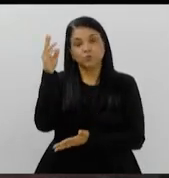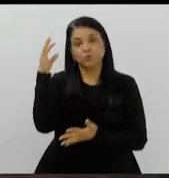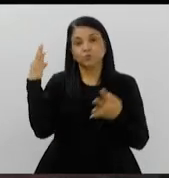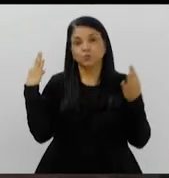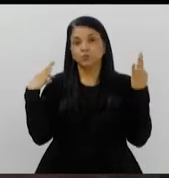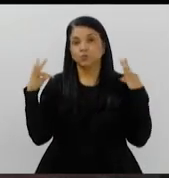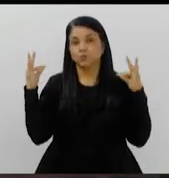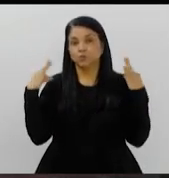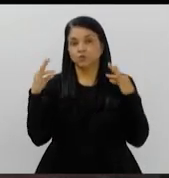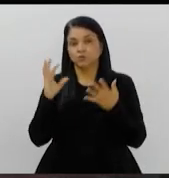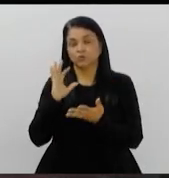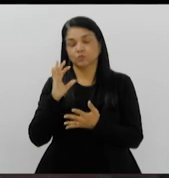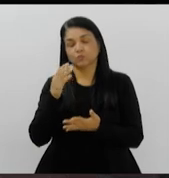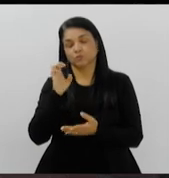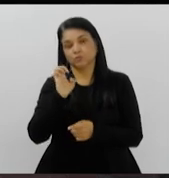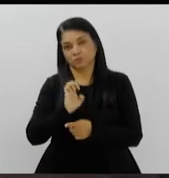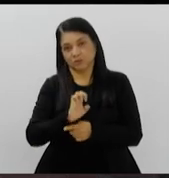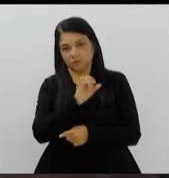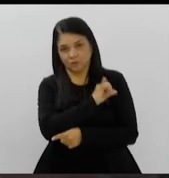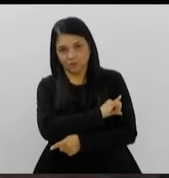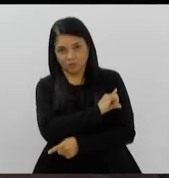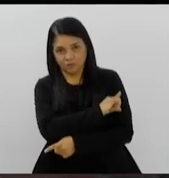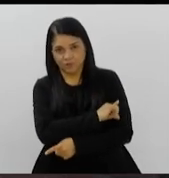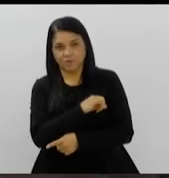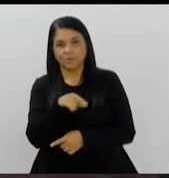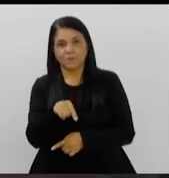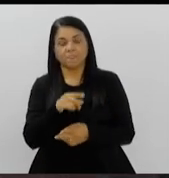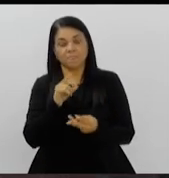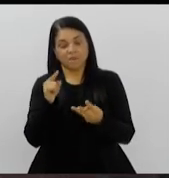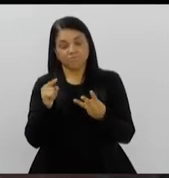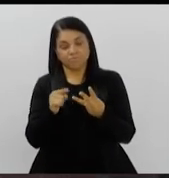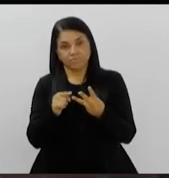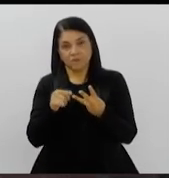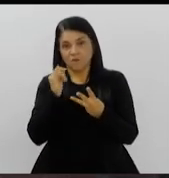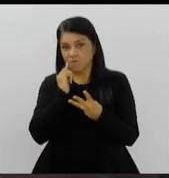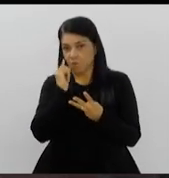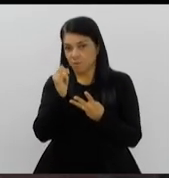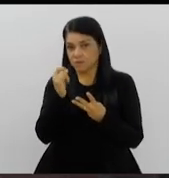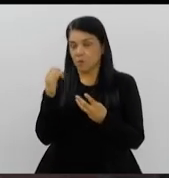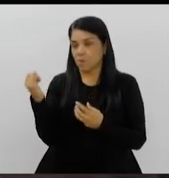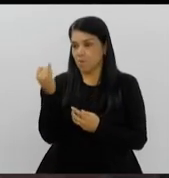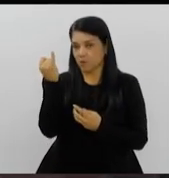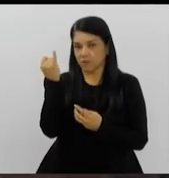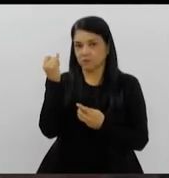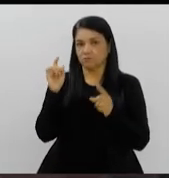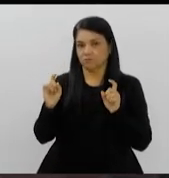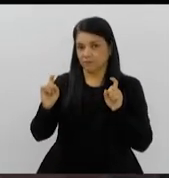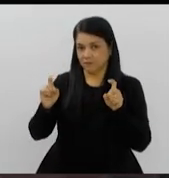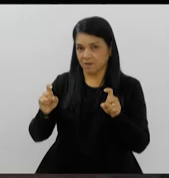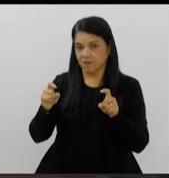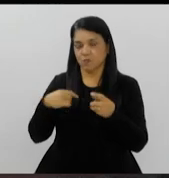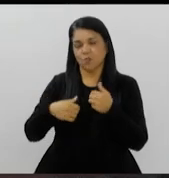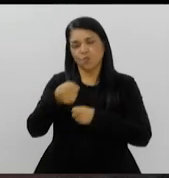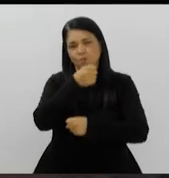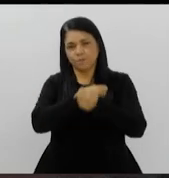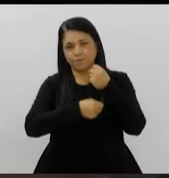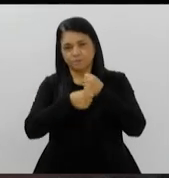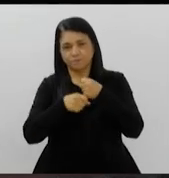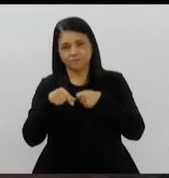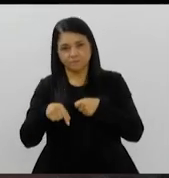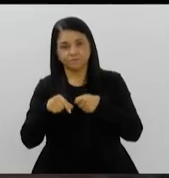Janeiro. Outra informação importante, relevante também do nosso mandato, no ano passado nós fizemos aqui nessa